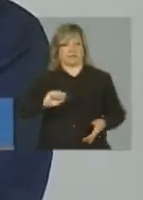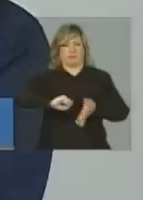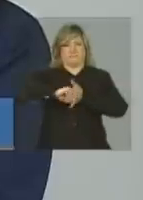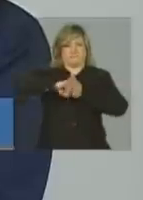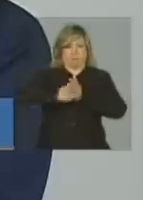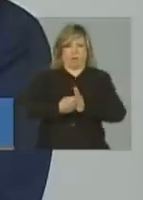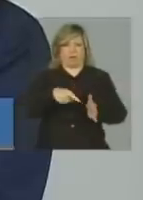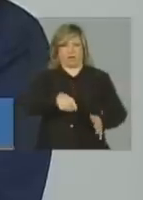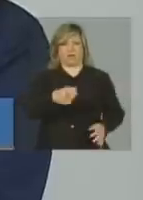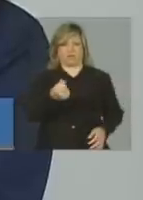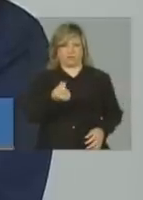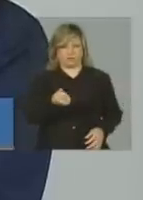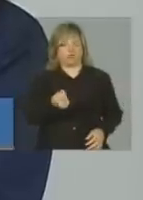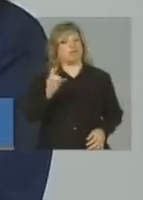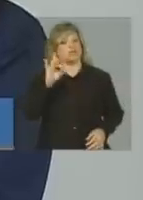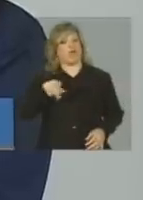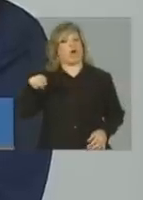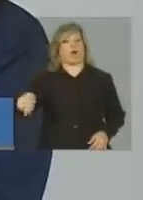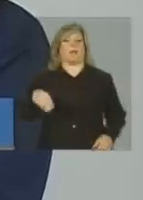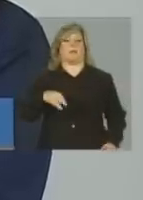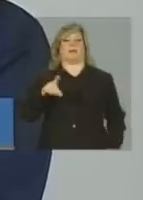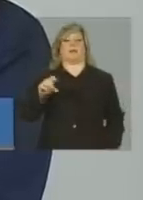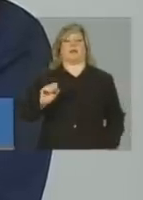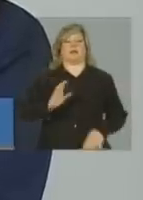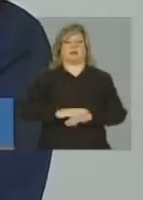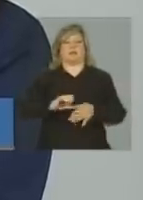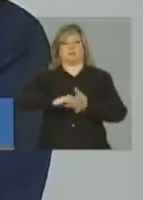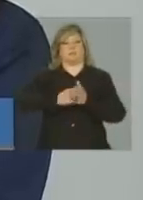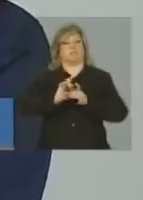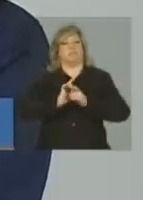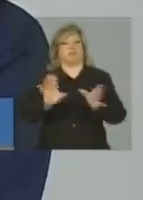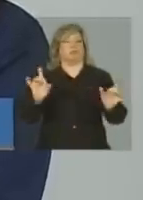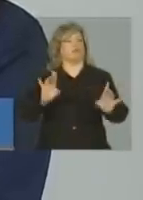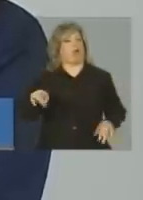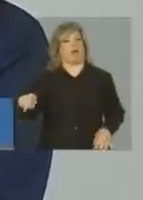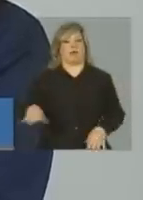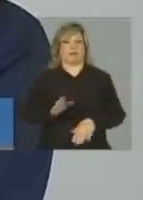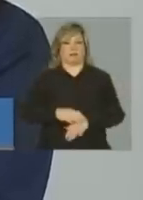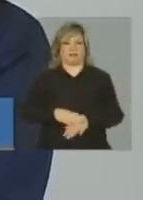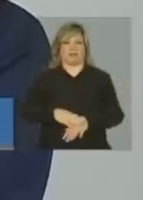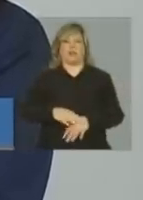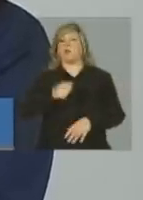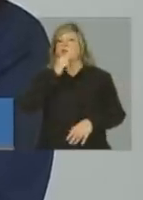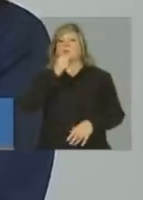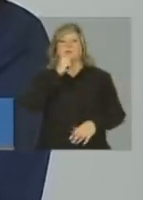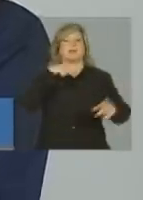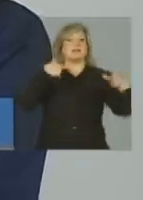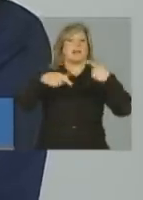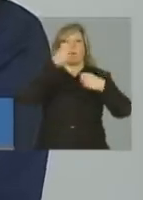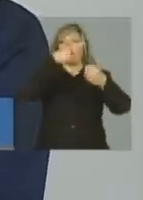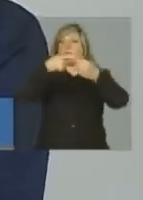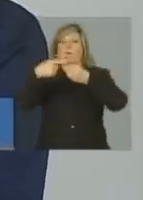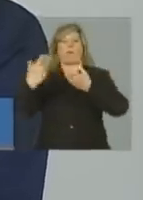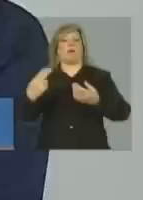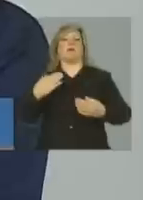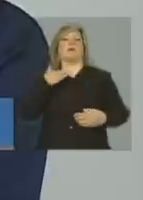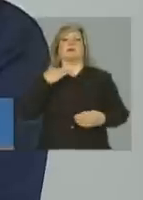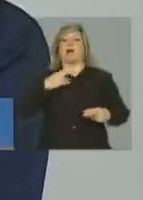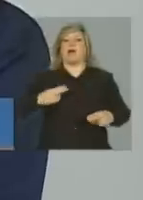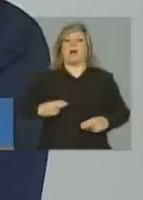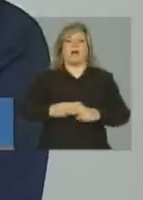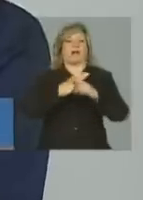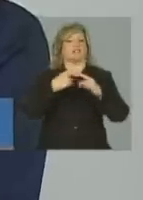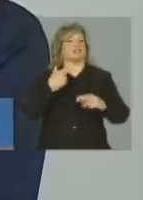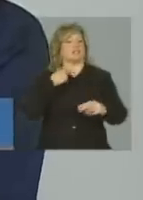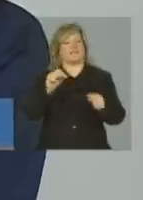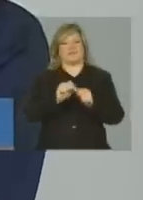esse benefício, só o Ministério desbloqueia. Portanto, não há gestão local que possa fazer esse desbloqueio, nem a Caixa isoladamente pode fazer